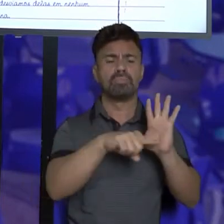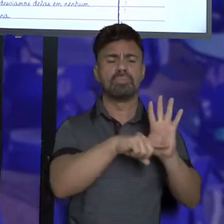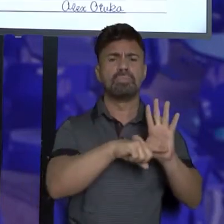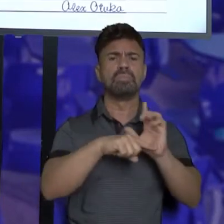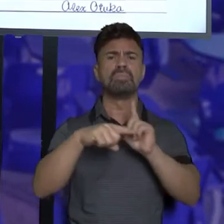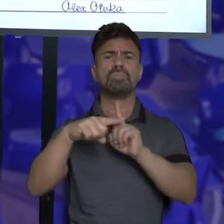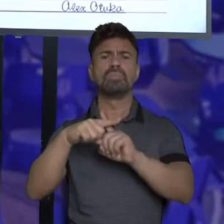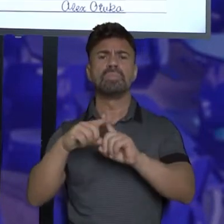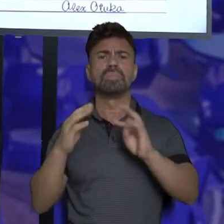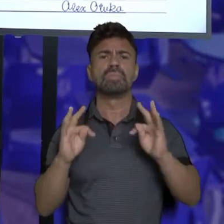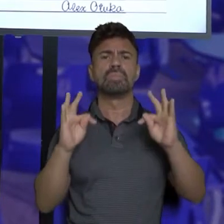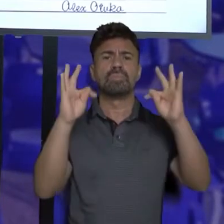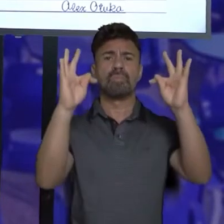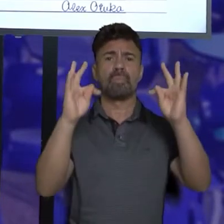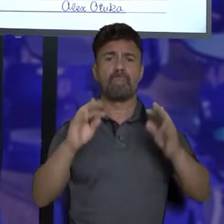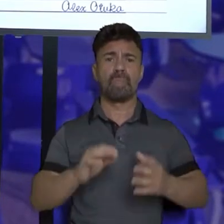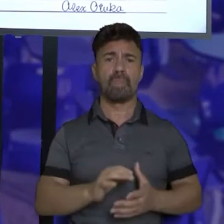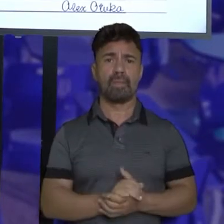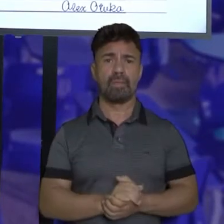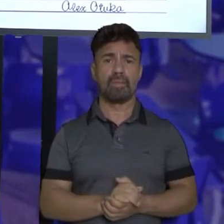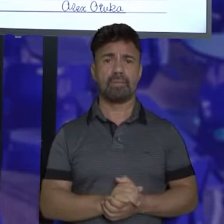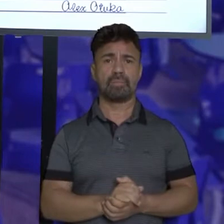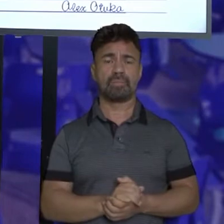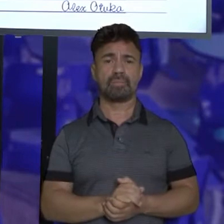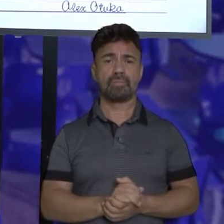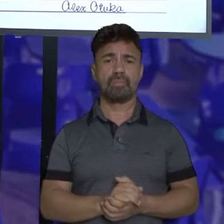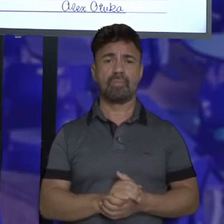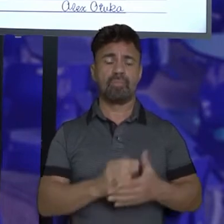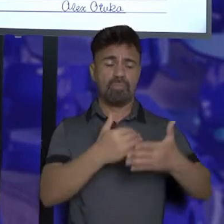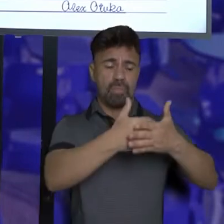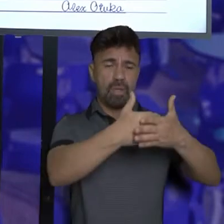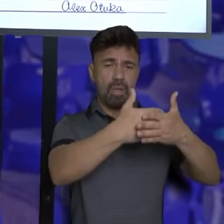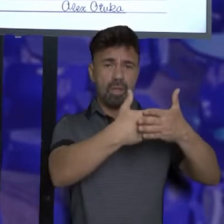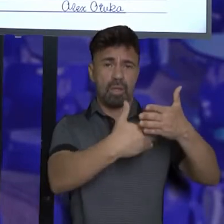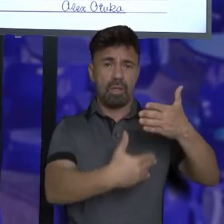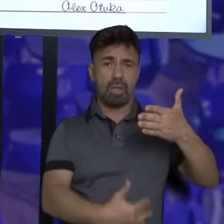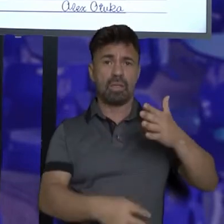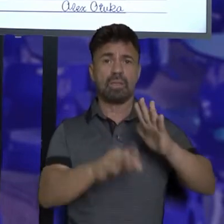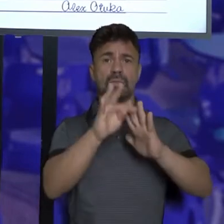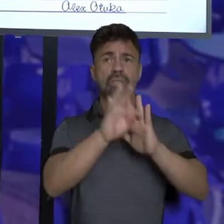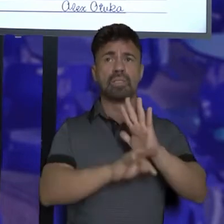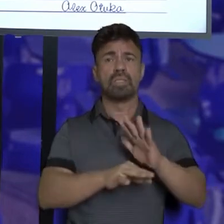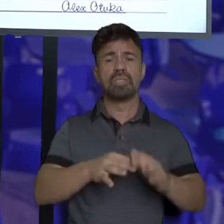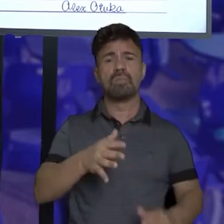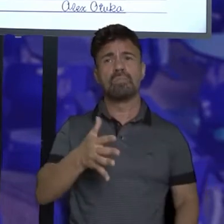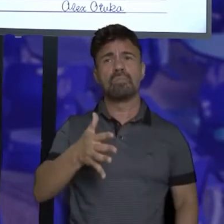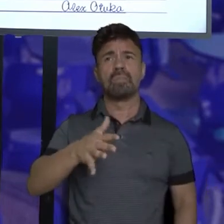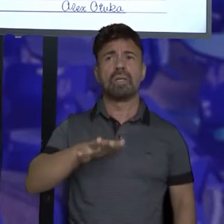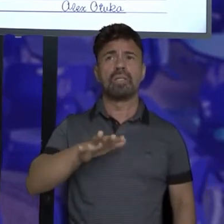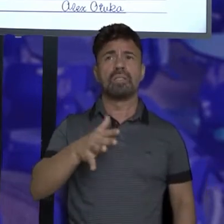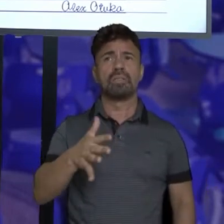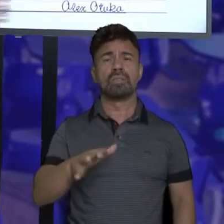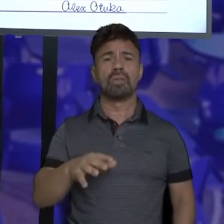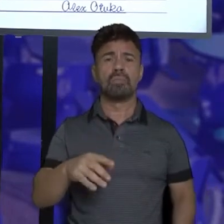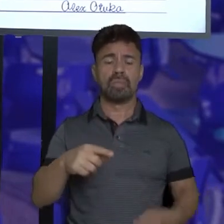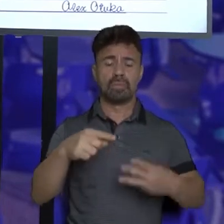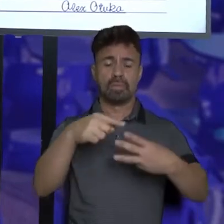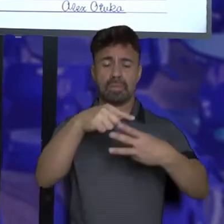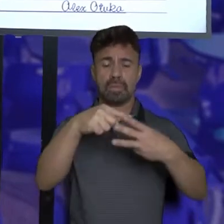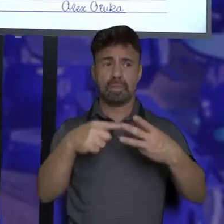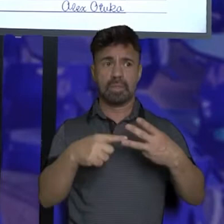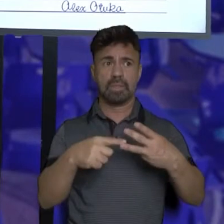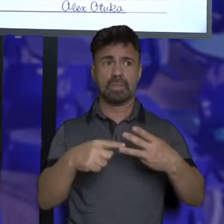da tecnologia. No desenvolvimento, que ele pode fazer mais ou menos 3